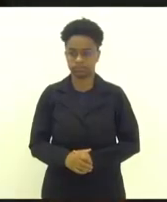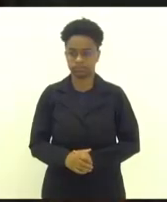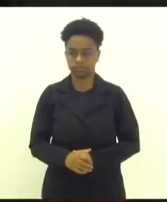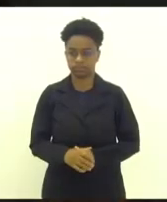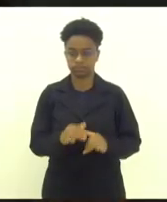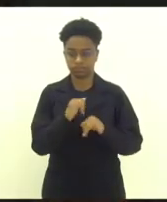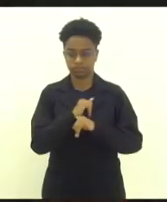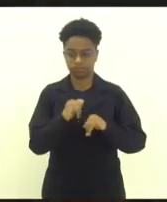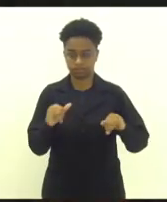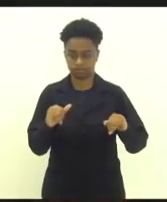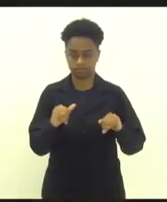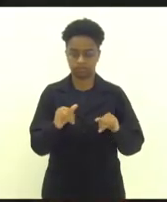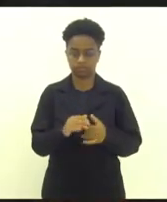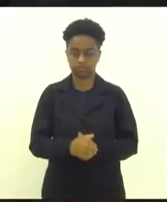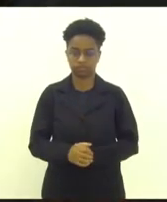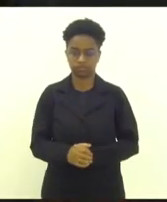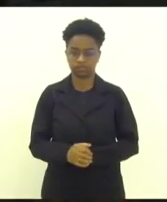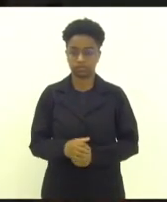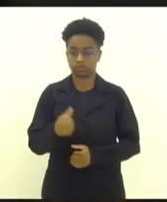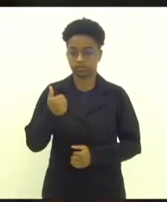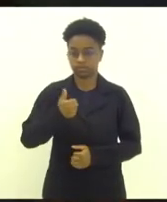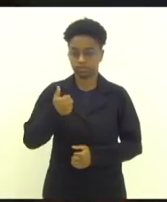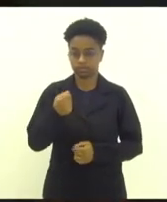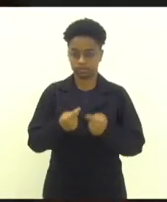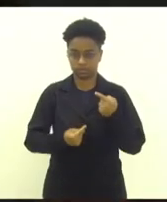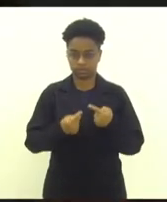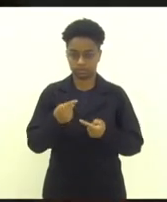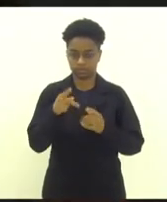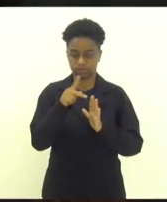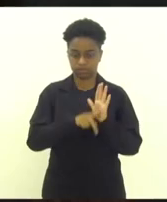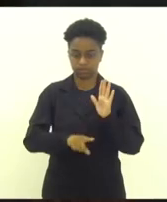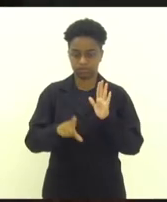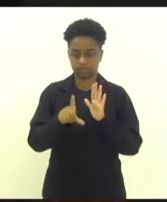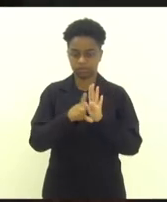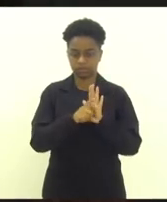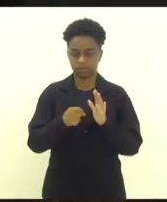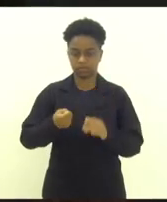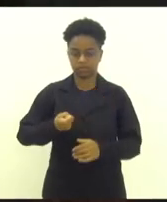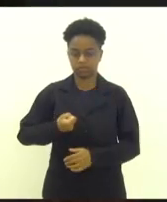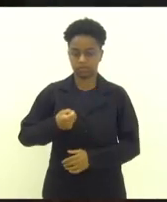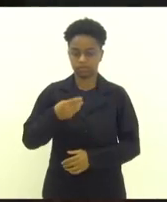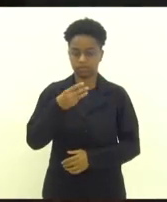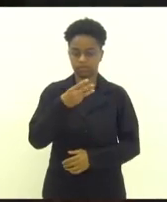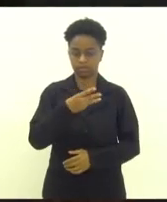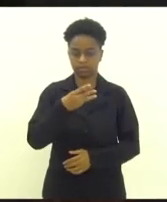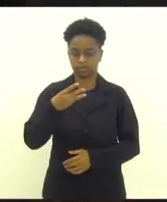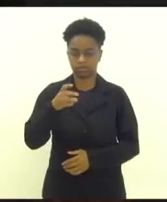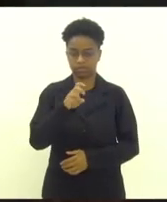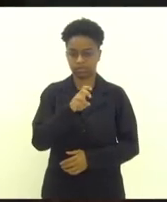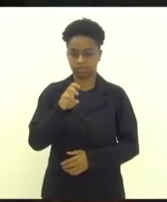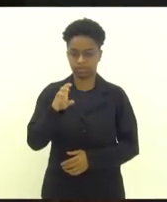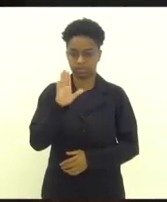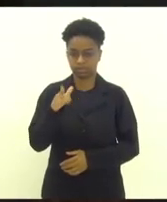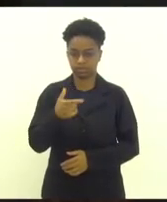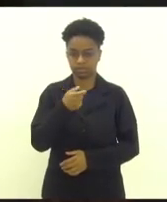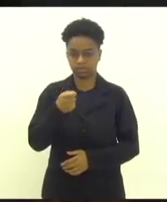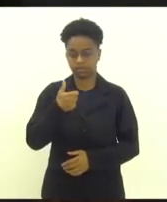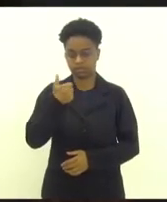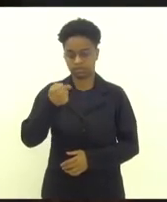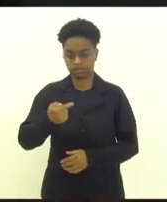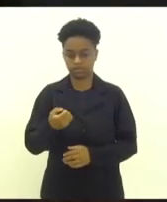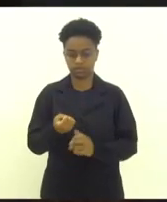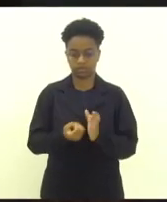anuncio em primeira discussão projeto de lei número 3355 2017